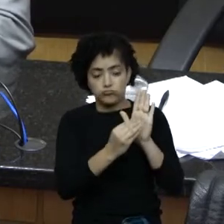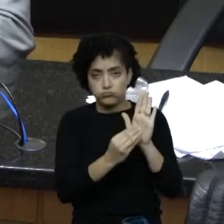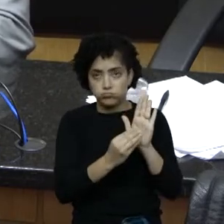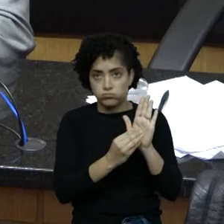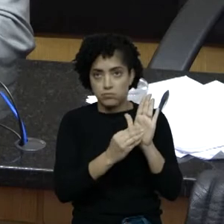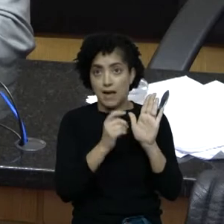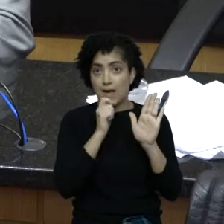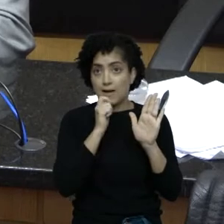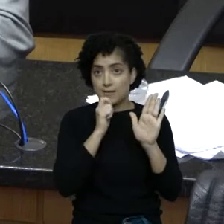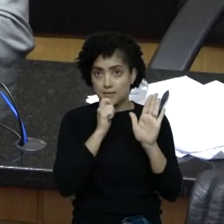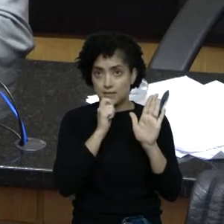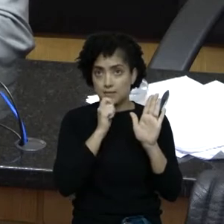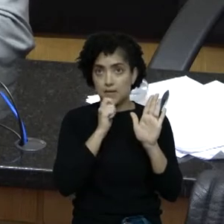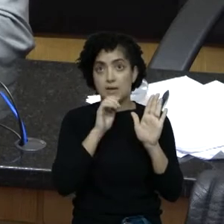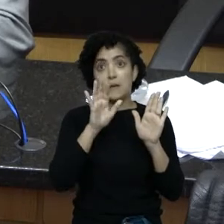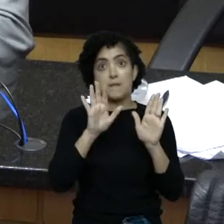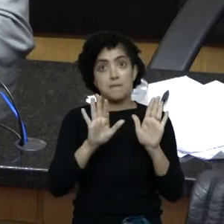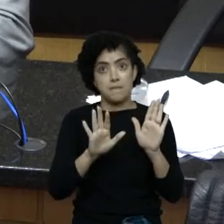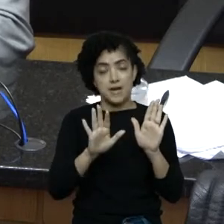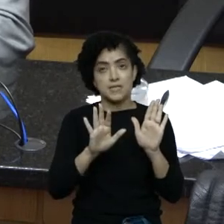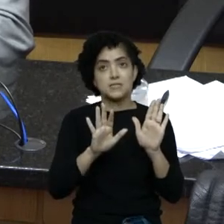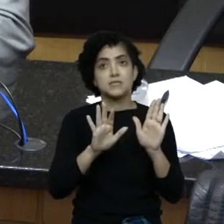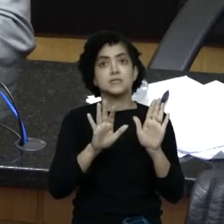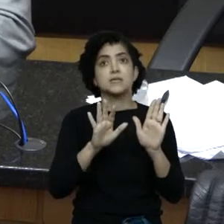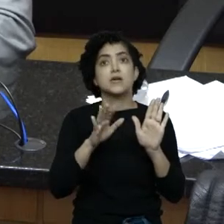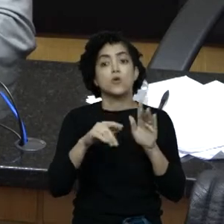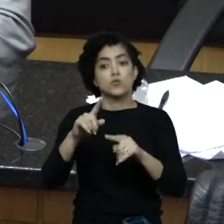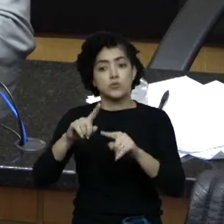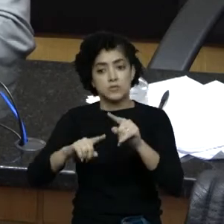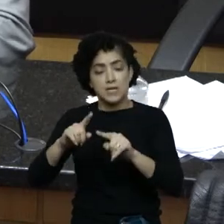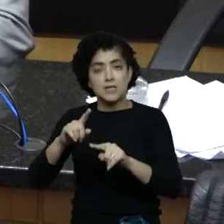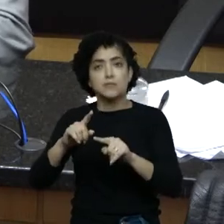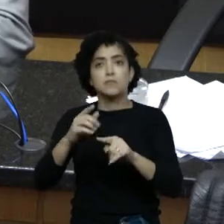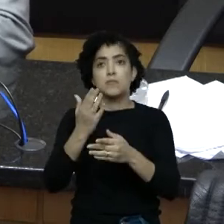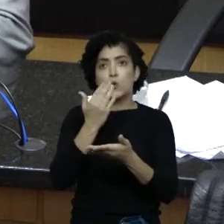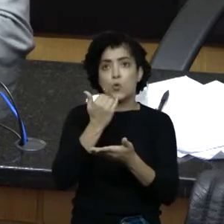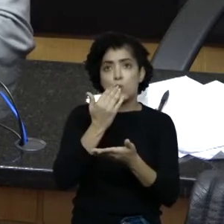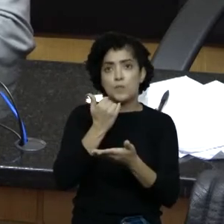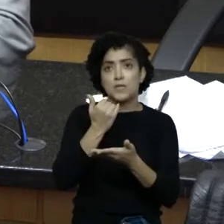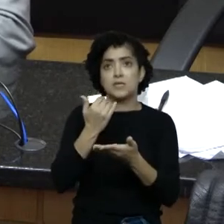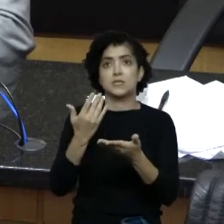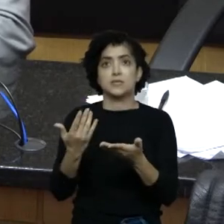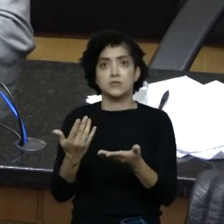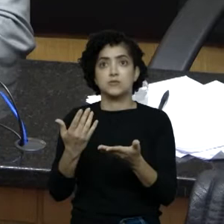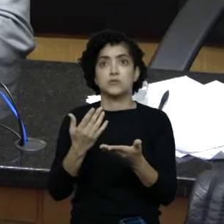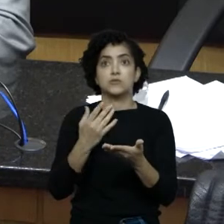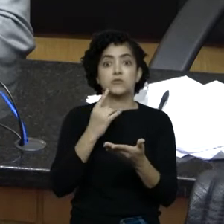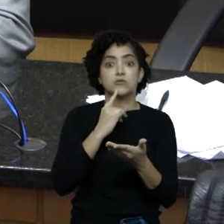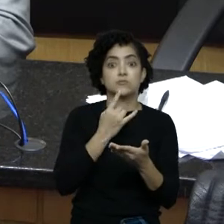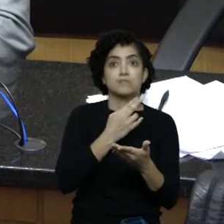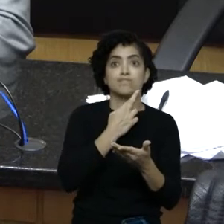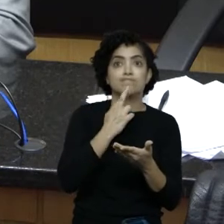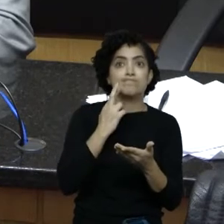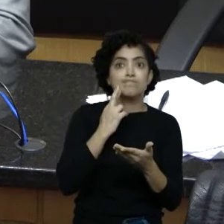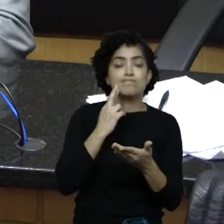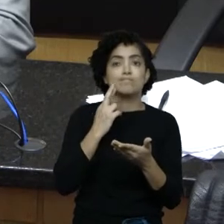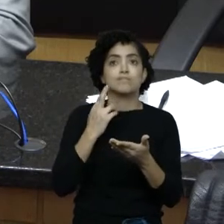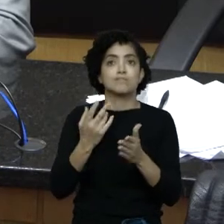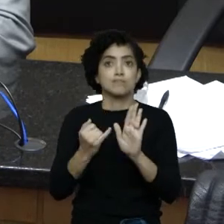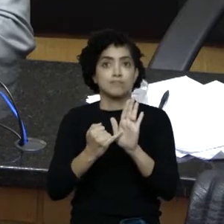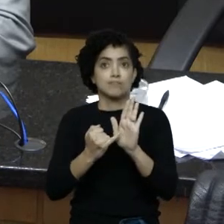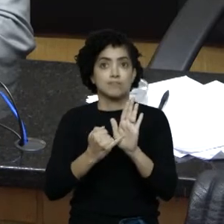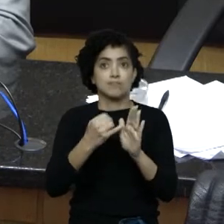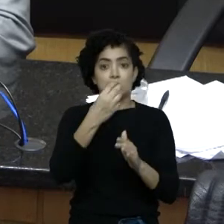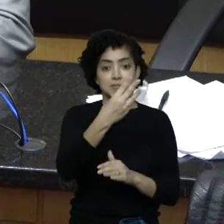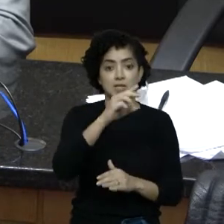totalidade mas foram contempladas os alimentos para bares e restaurante numa carga tributária de